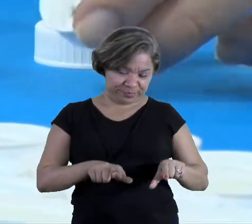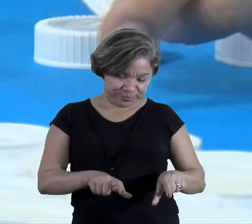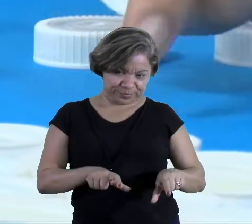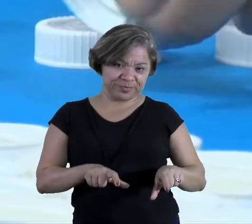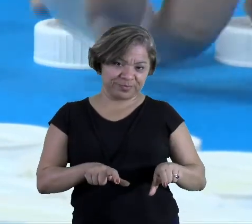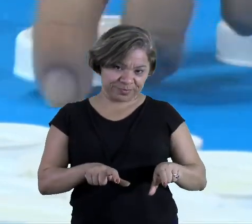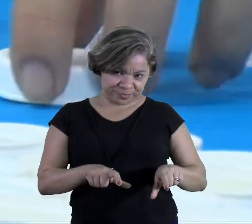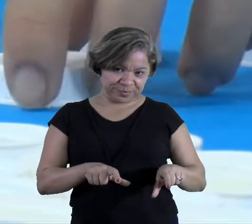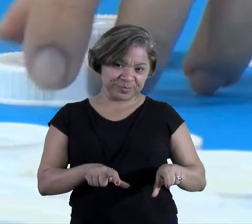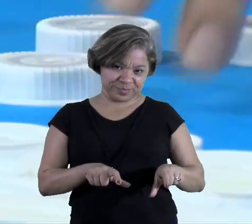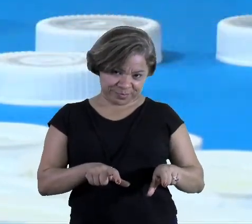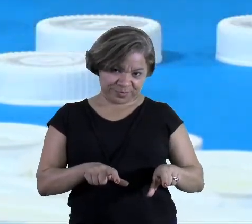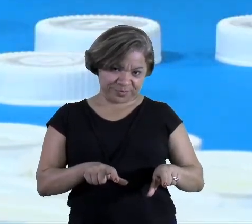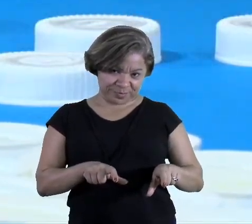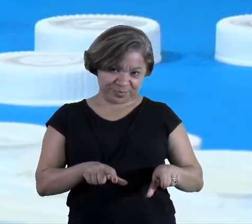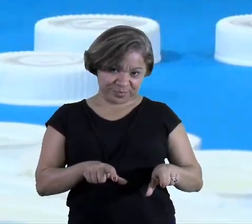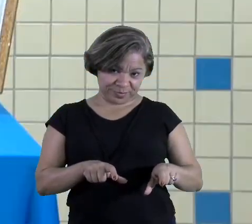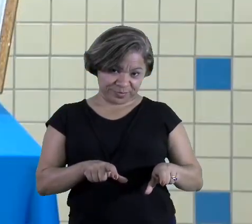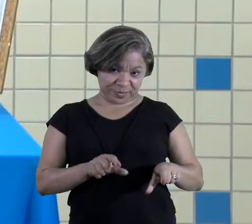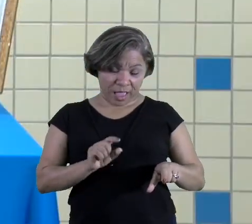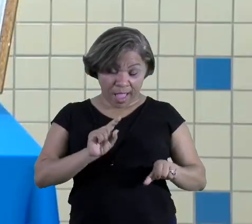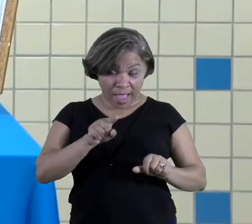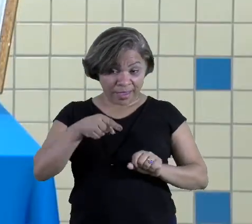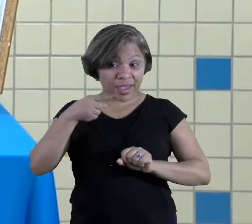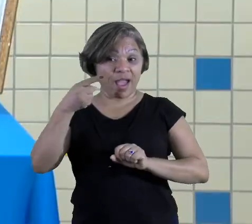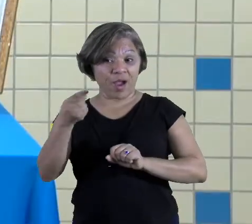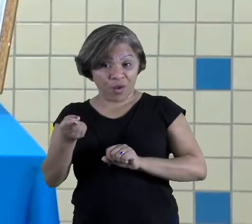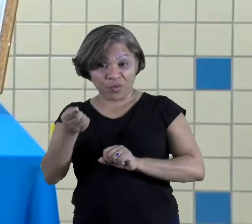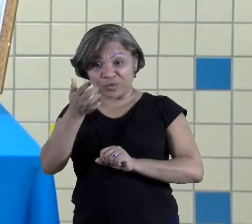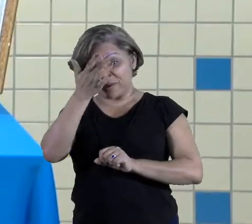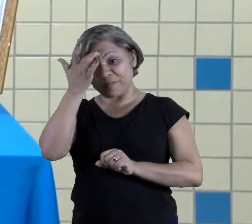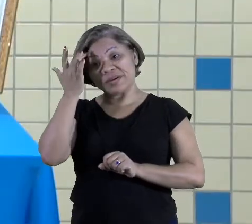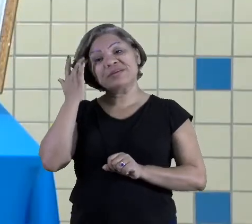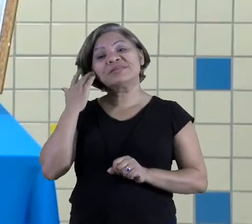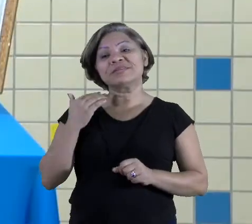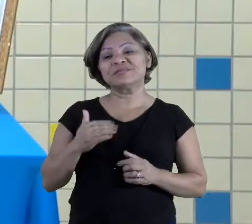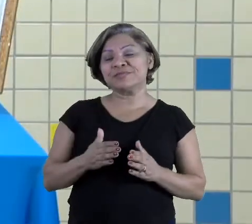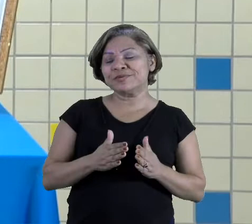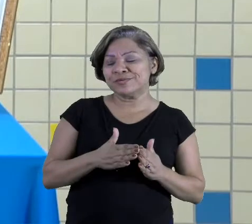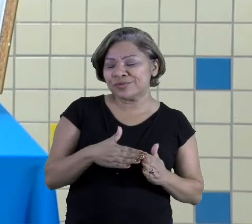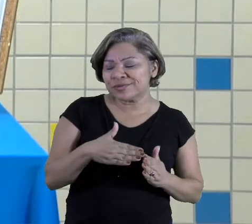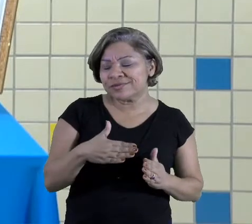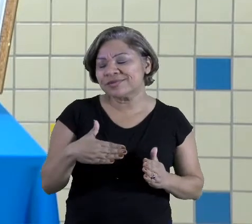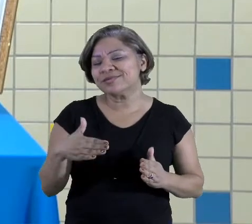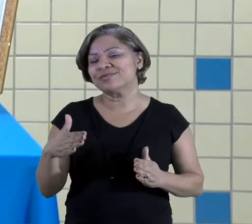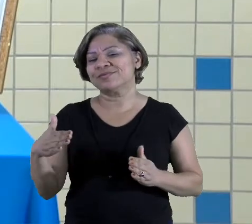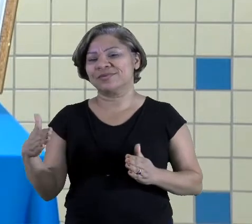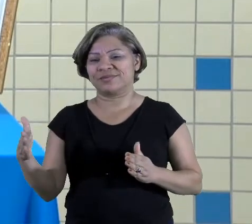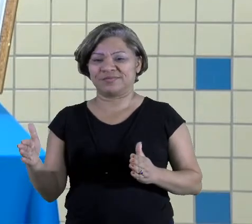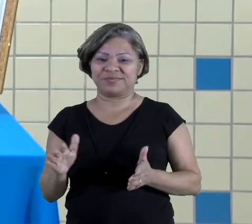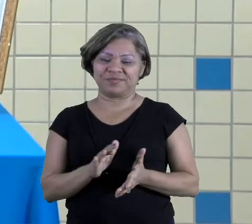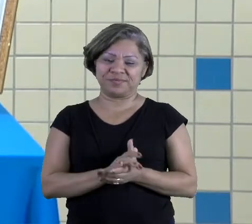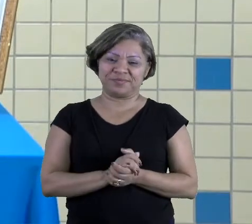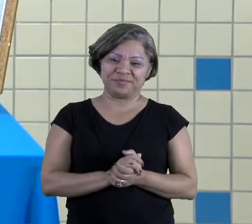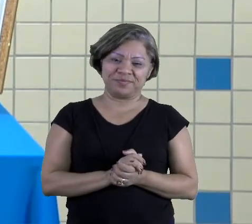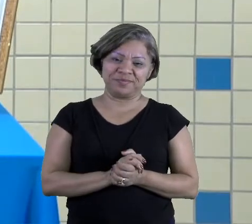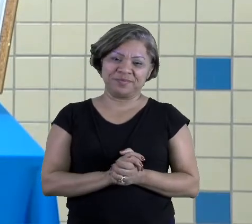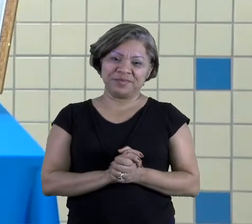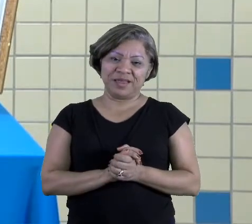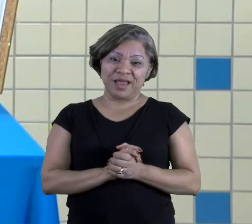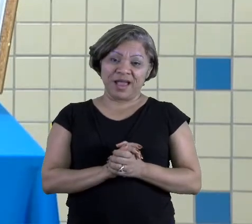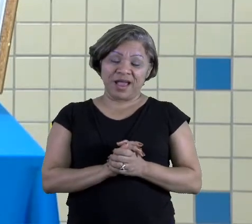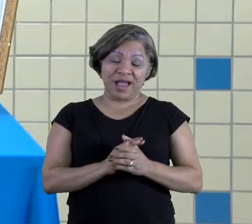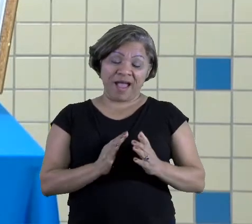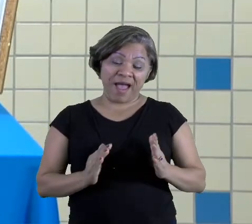mesmo lugar e é a vez do outro. E assim sucessivamente até que todas as